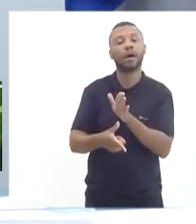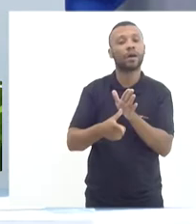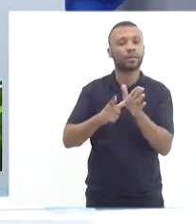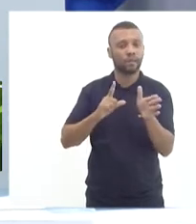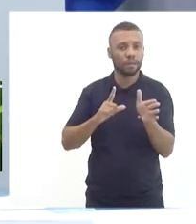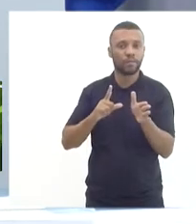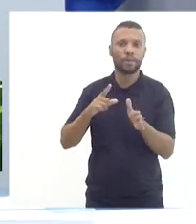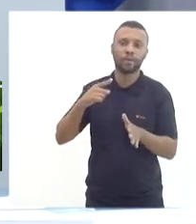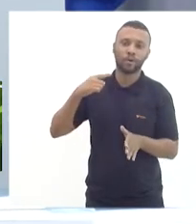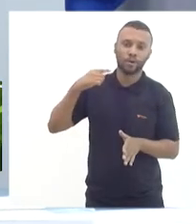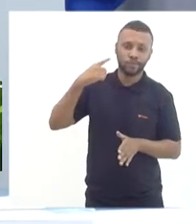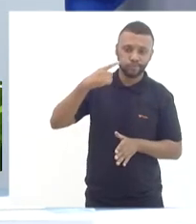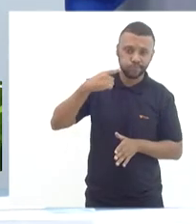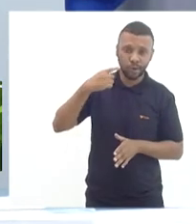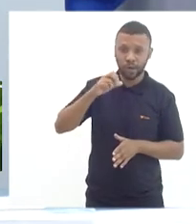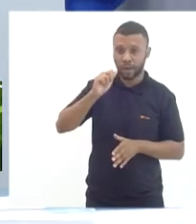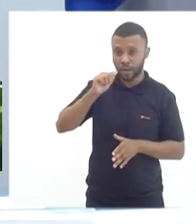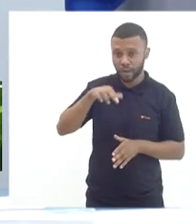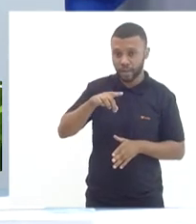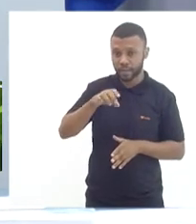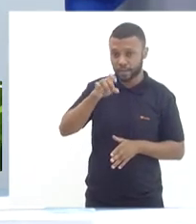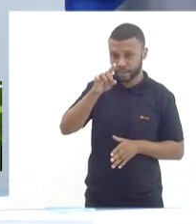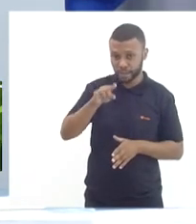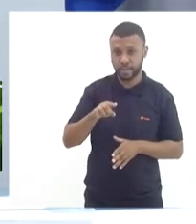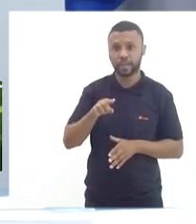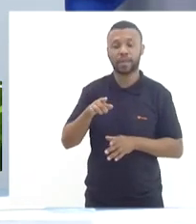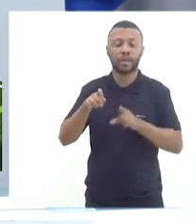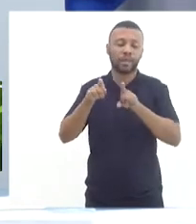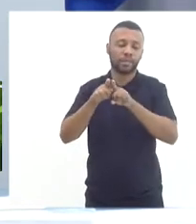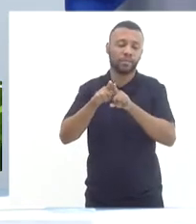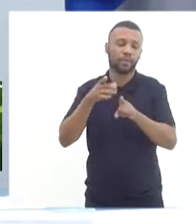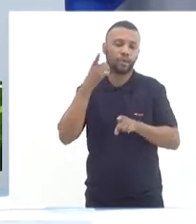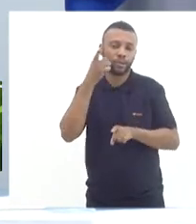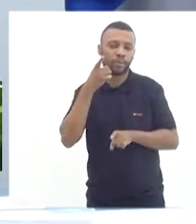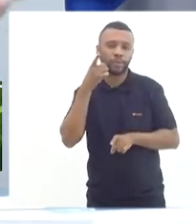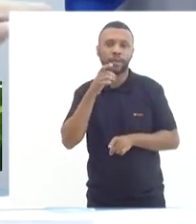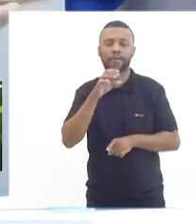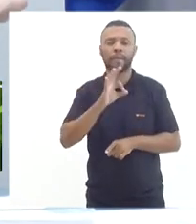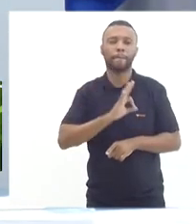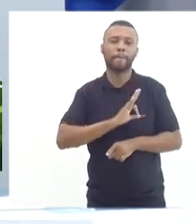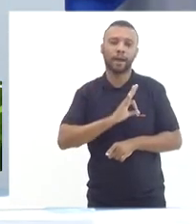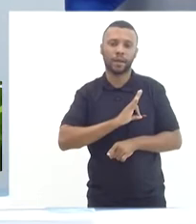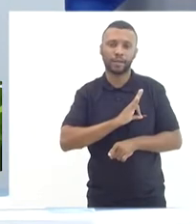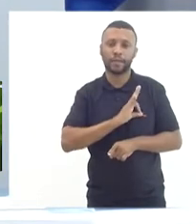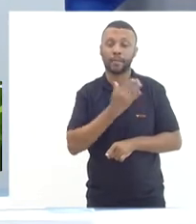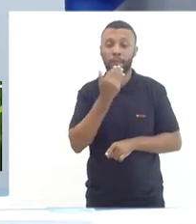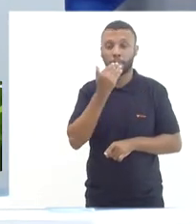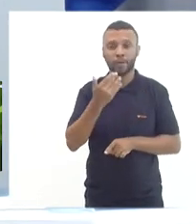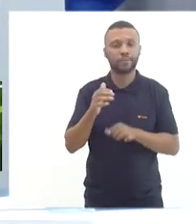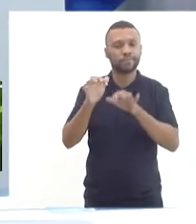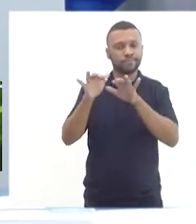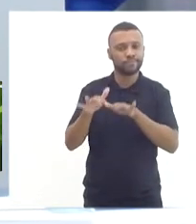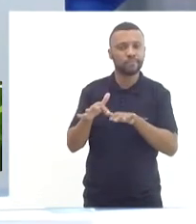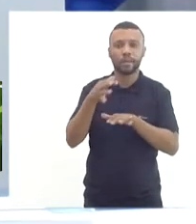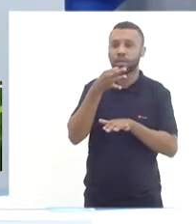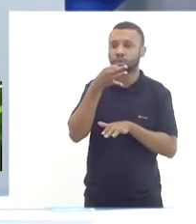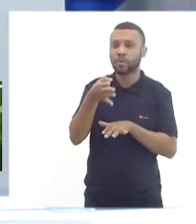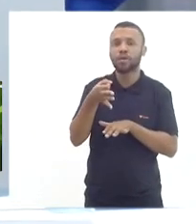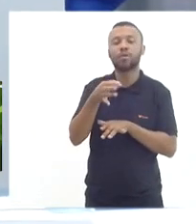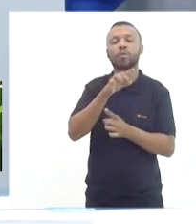doutor André, e de imediato eu e o deputado Marta Rocha pedimos que ele escreva essa sugestão para